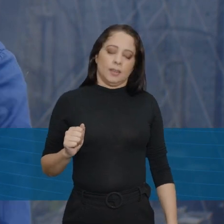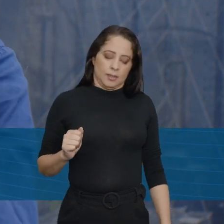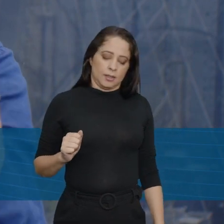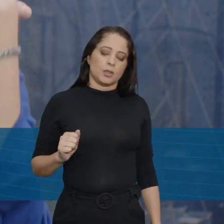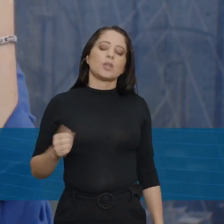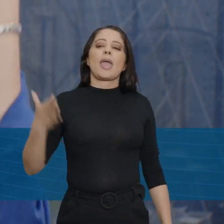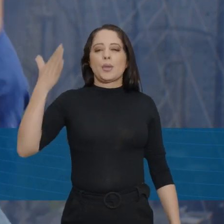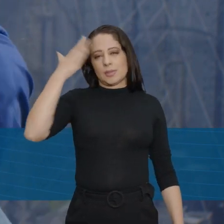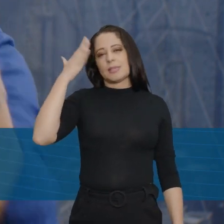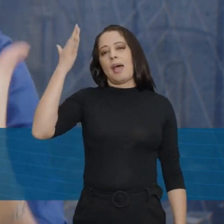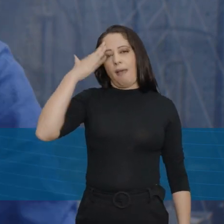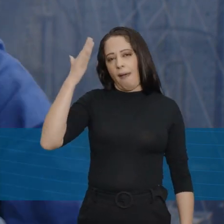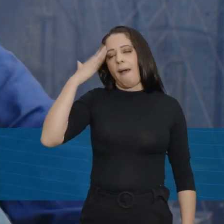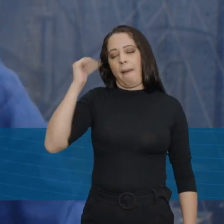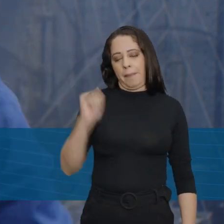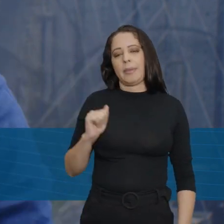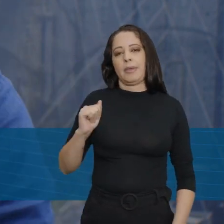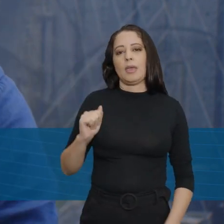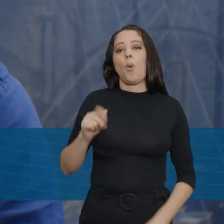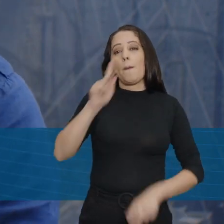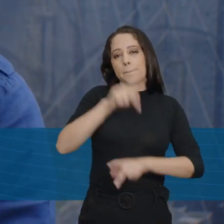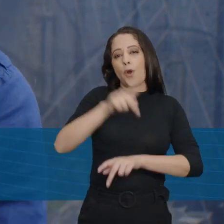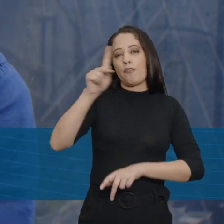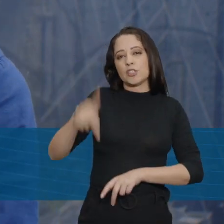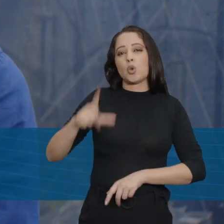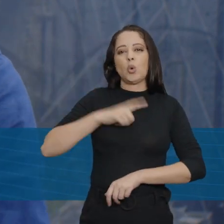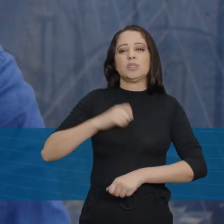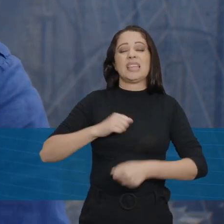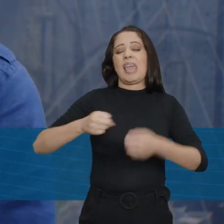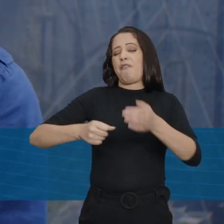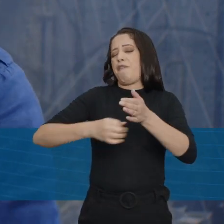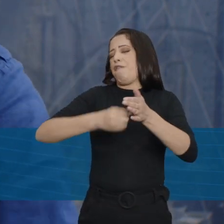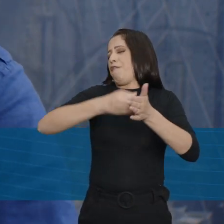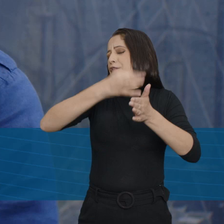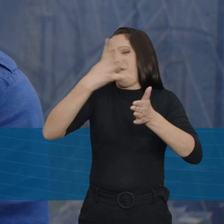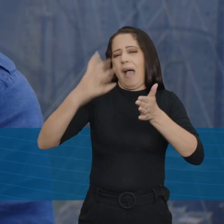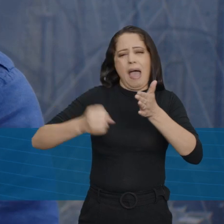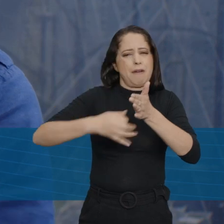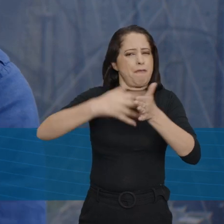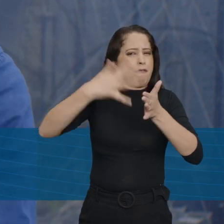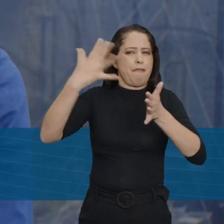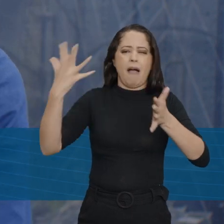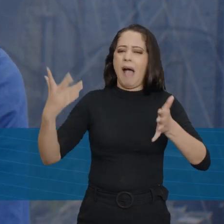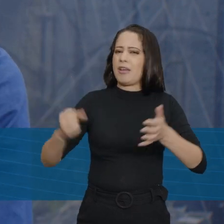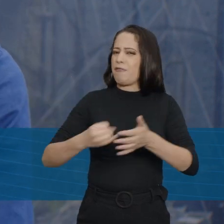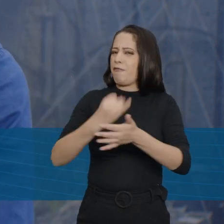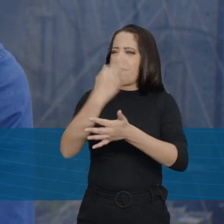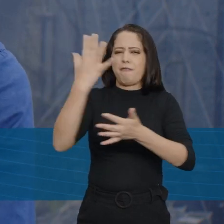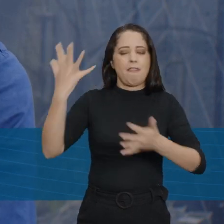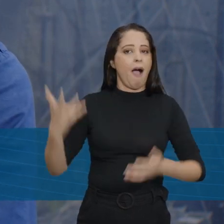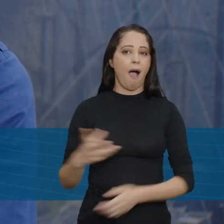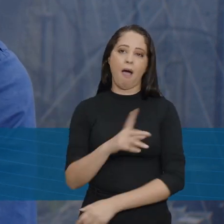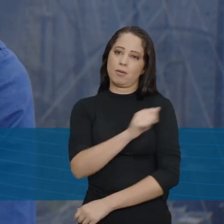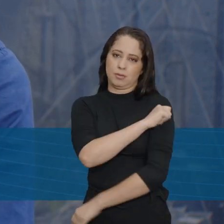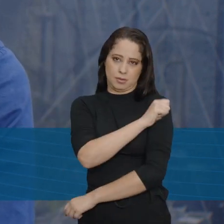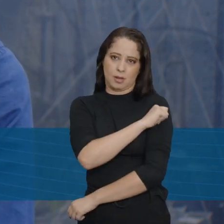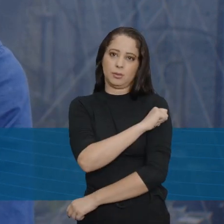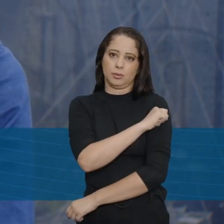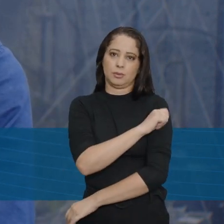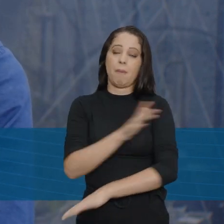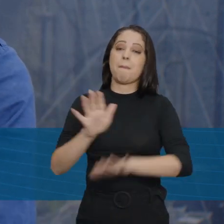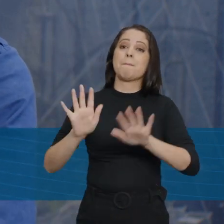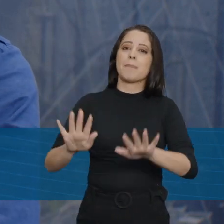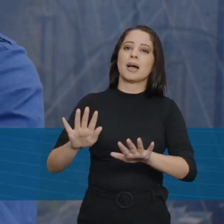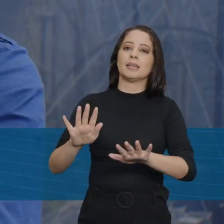ele tá com milhões de turmas na cabeça, são muitos alunos sempre, né? Então mas a gente